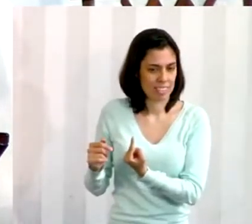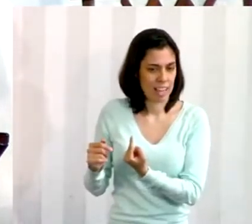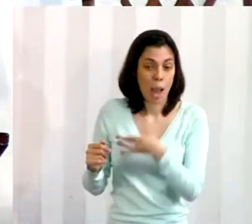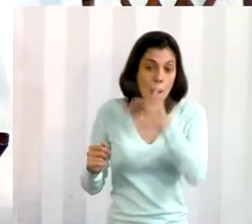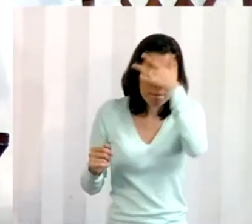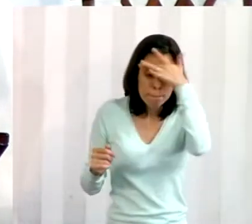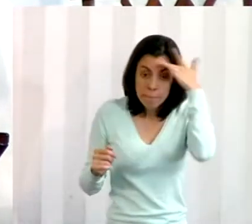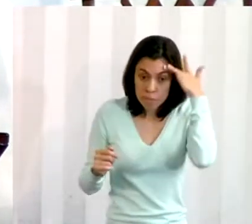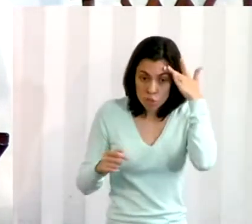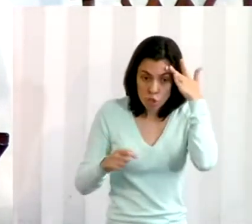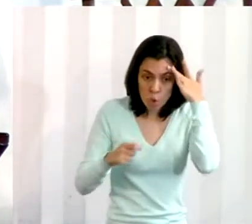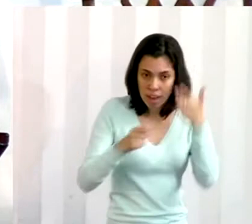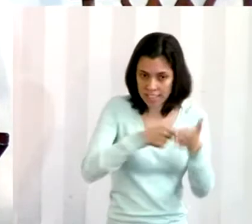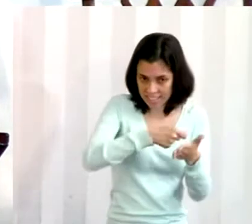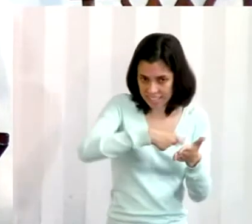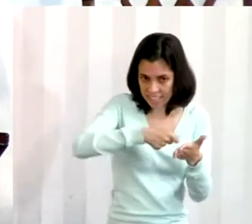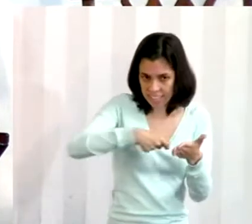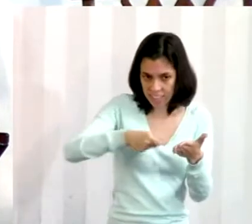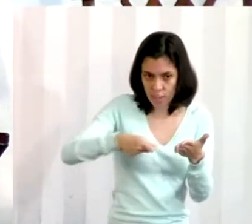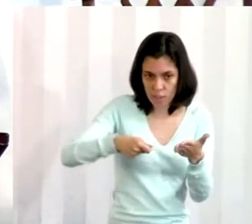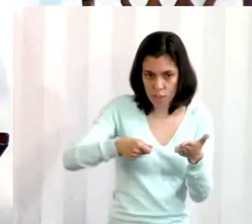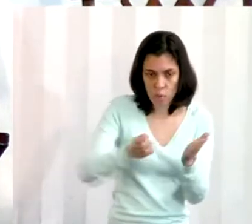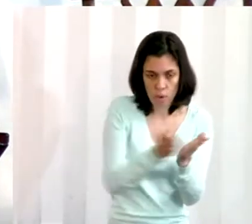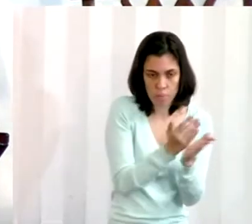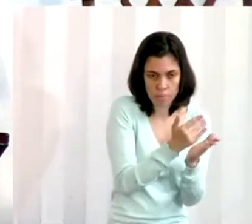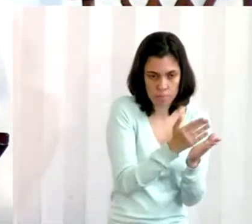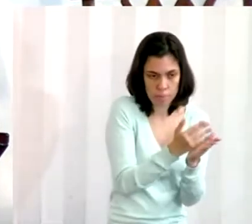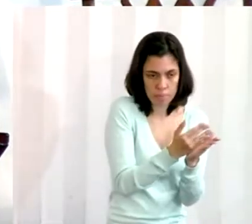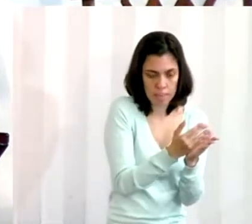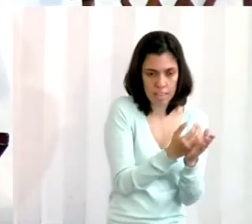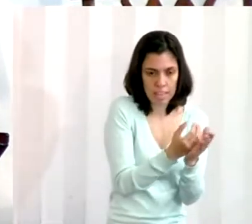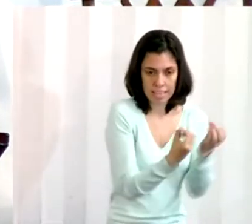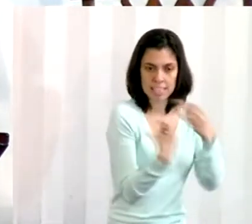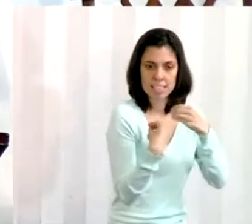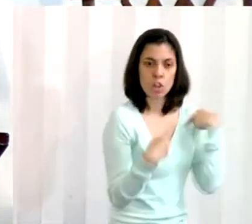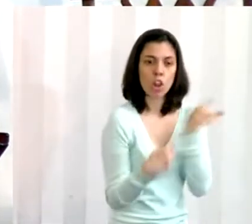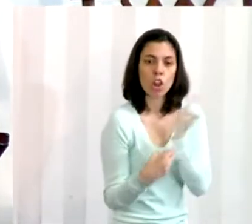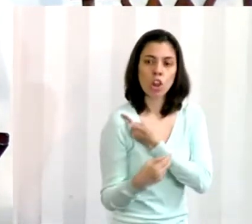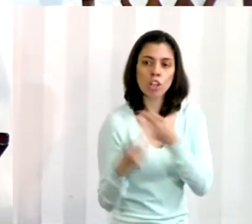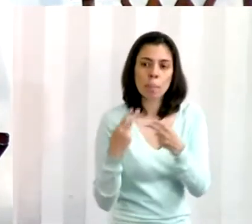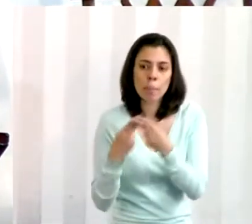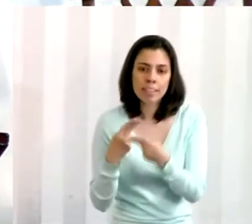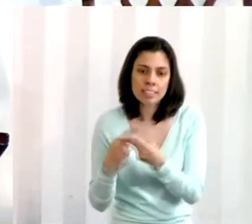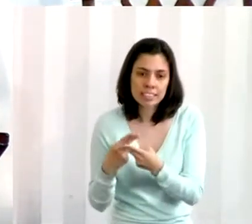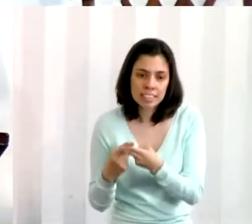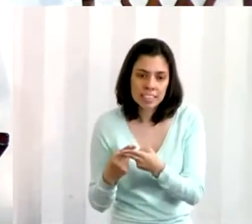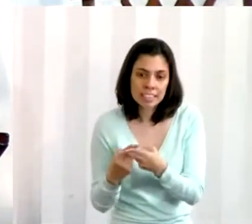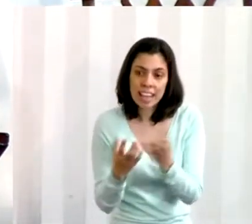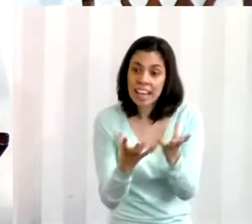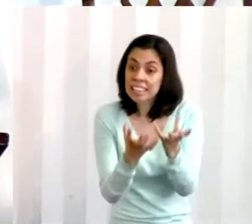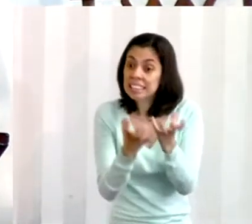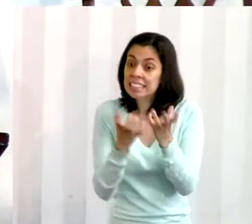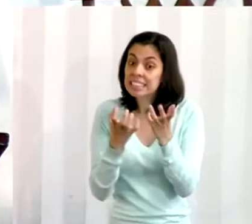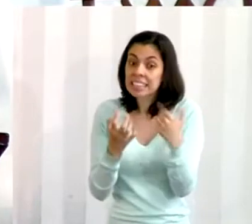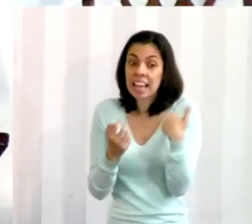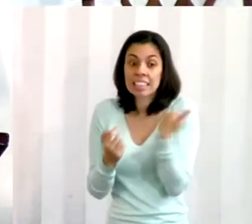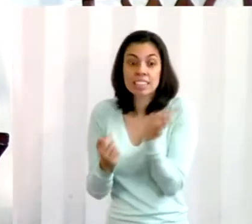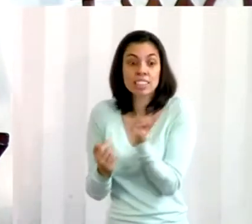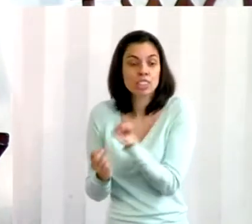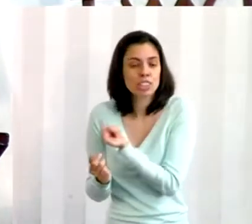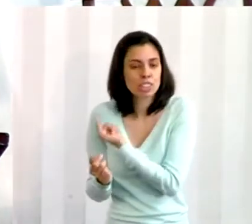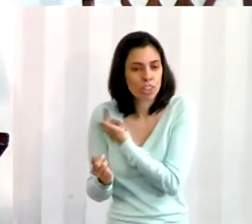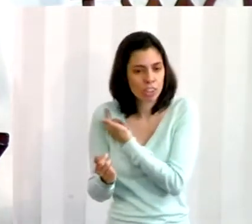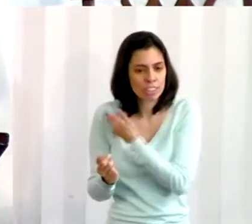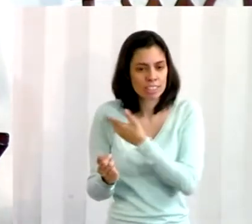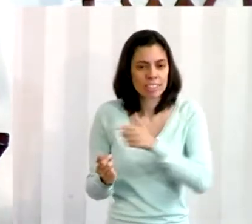para esperar o Senhor Jesus Cristo. Que paciência será que é essa, meus irmãos? Agora há pouco,